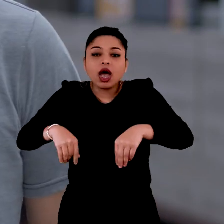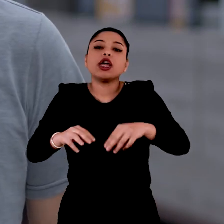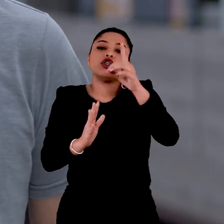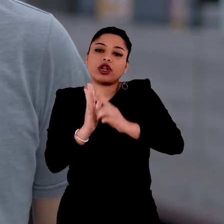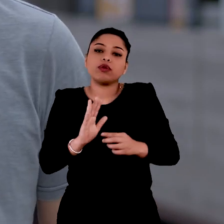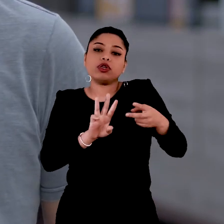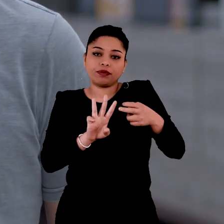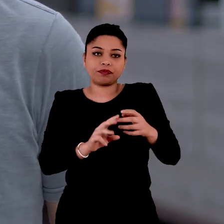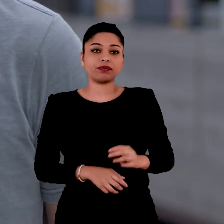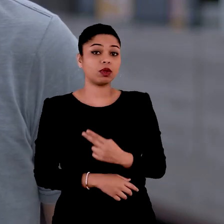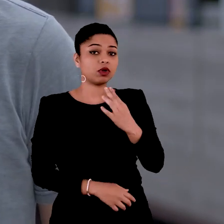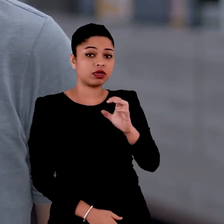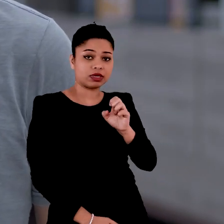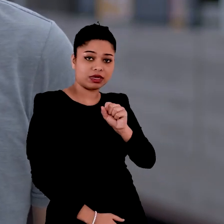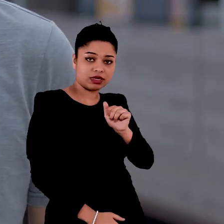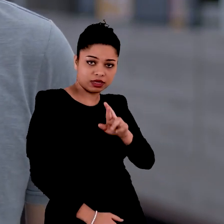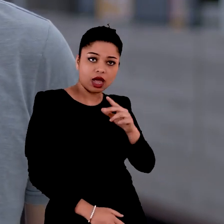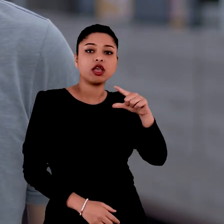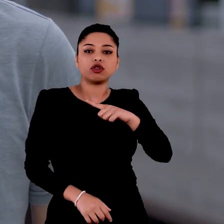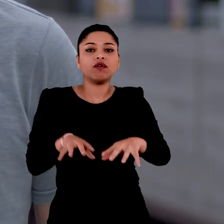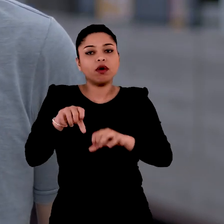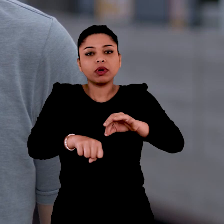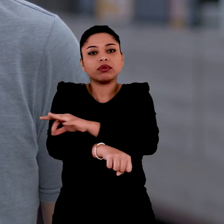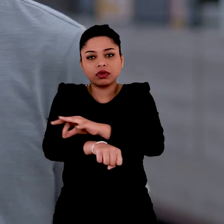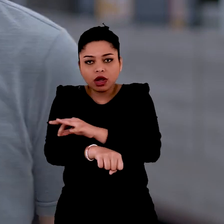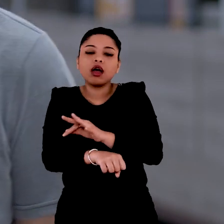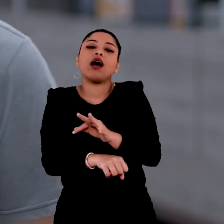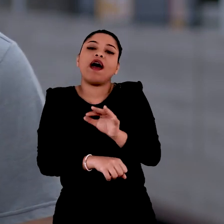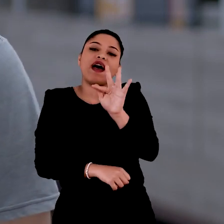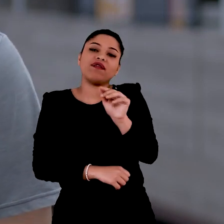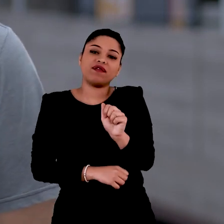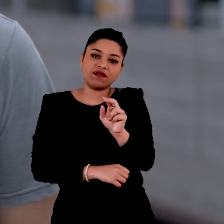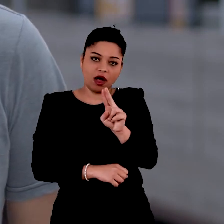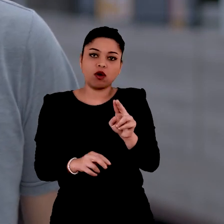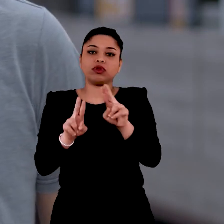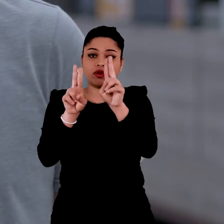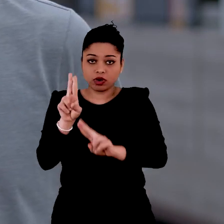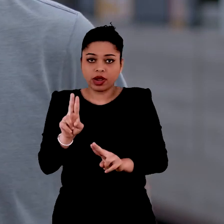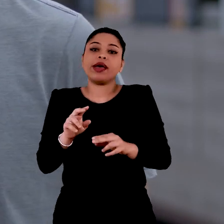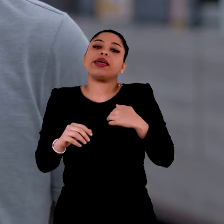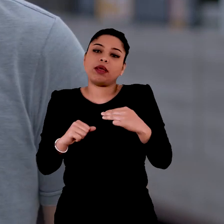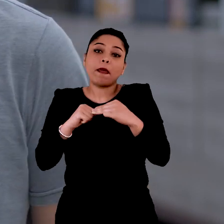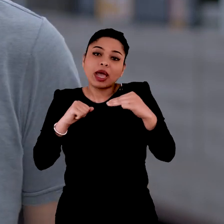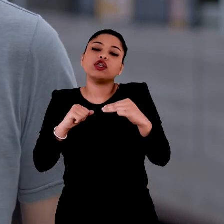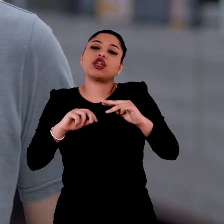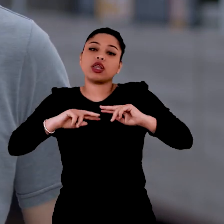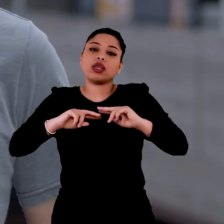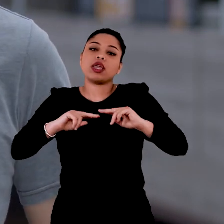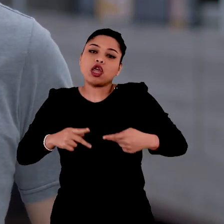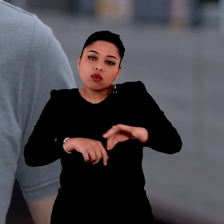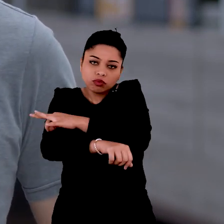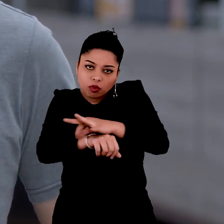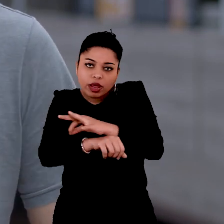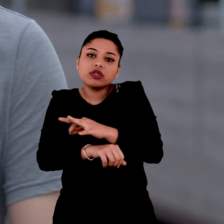minha formação, eu tenho trabalhado com escritórios de arquitetura e participado de muitos concursos de arquitetura também, e fiz parte de um